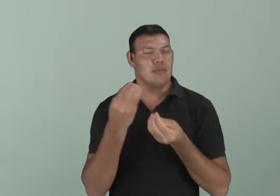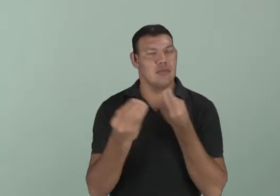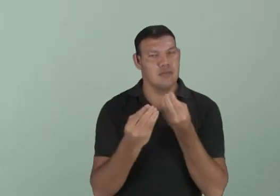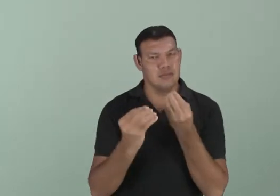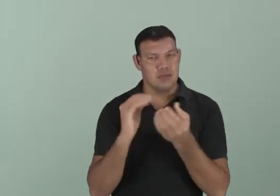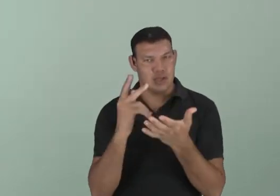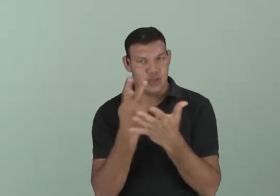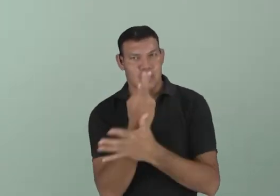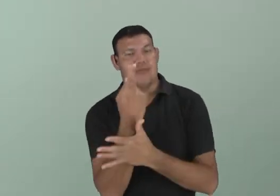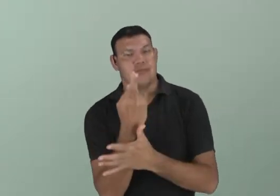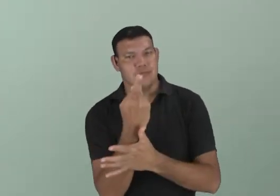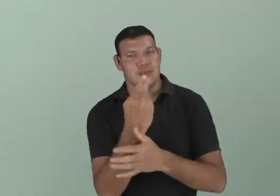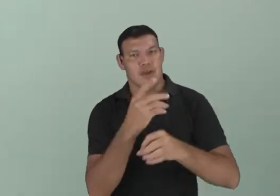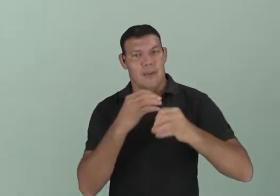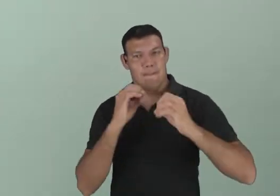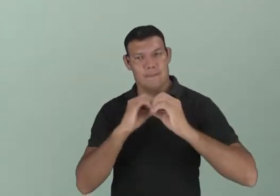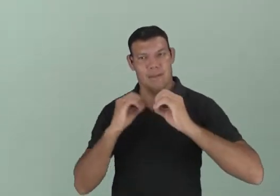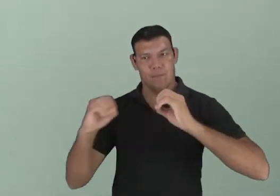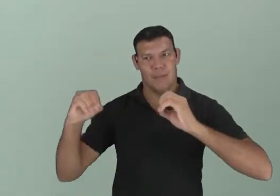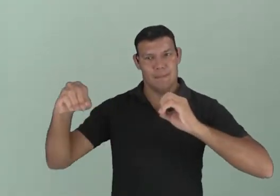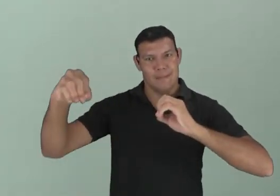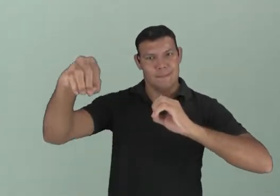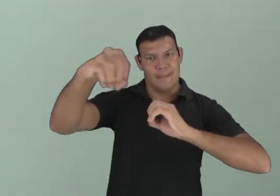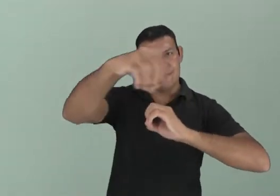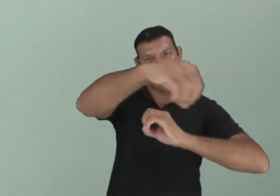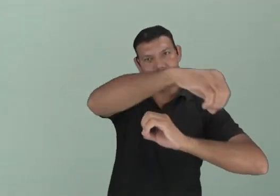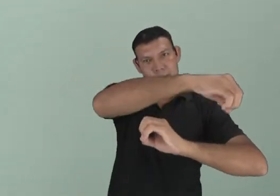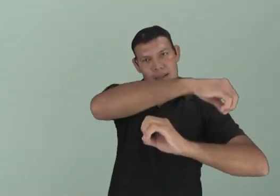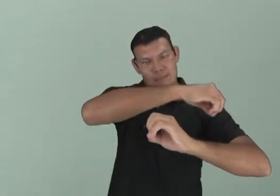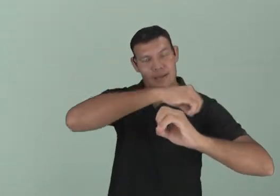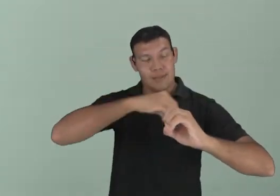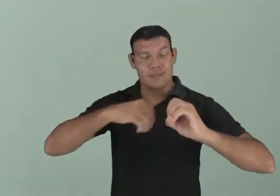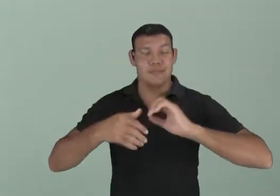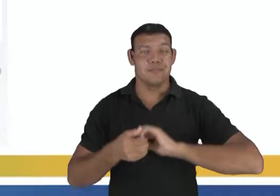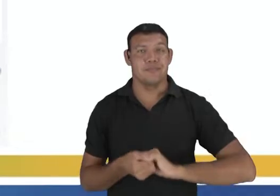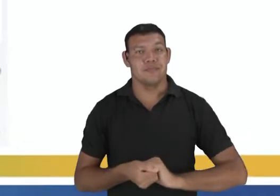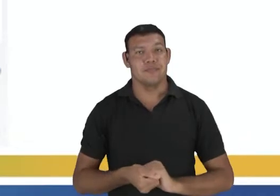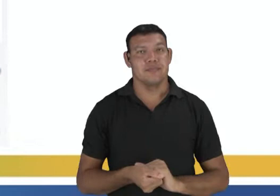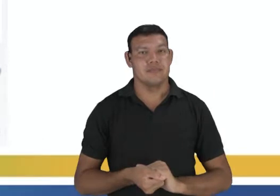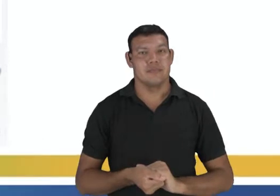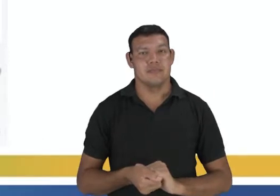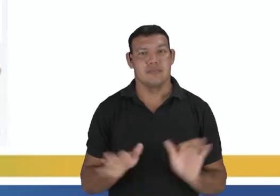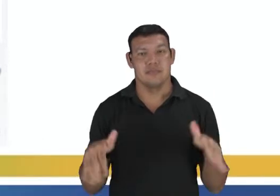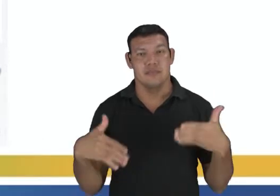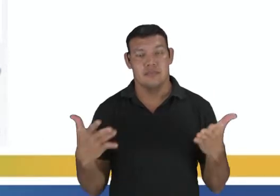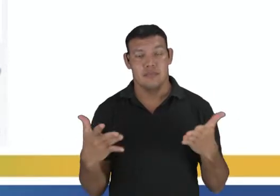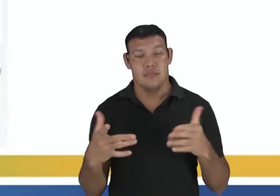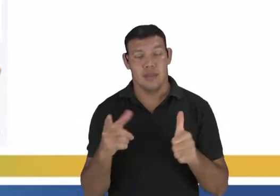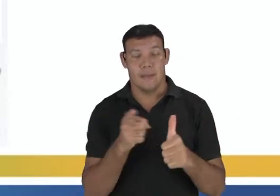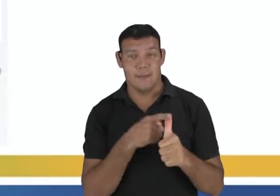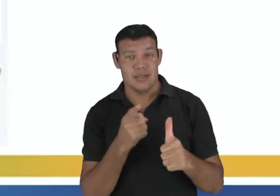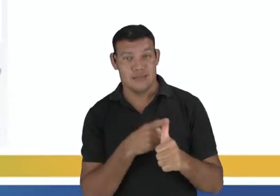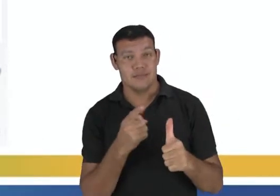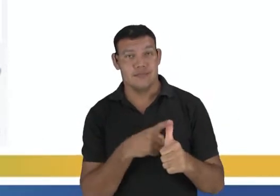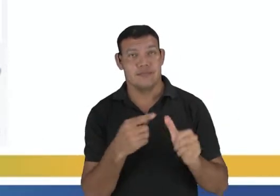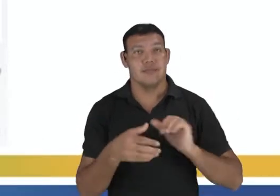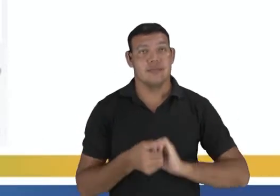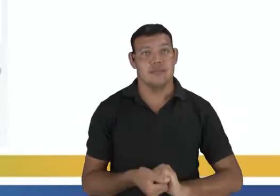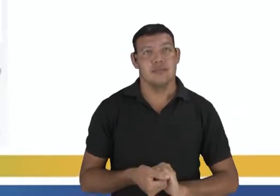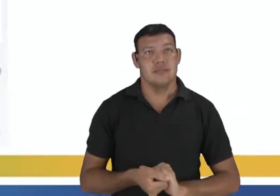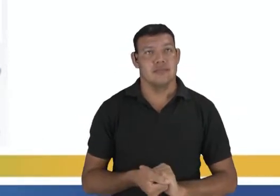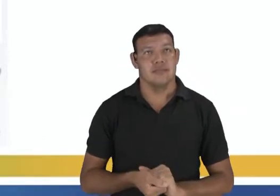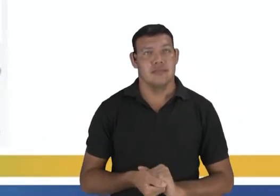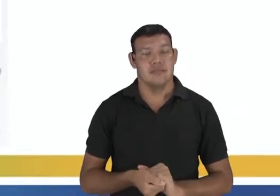nosso universo, as posições dos planetas e dos corpos celestes. Então, primeiro, a gente fala sobre a esfera celeste.